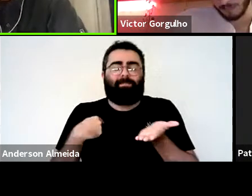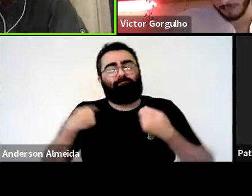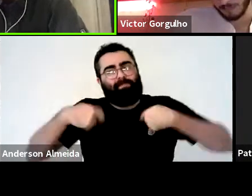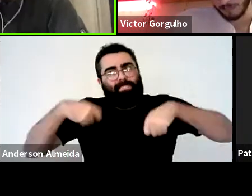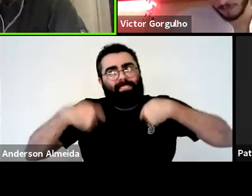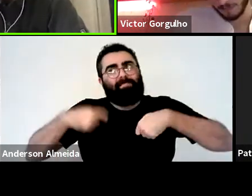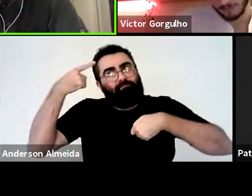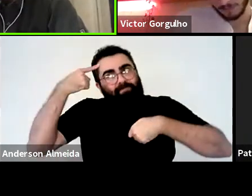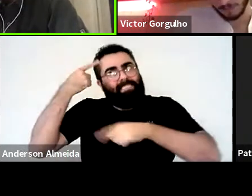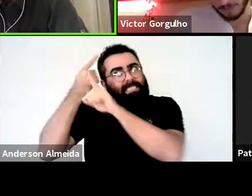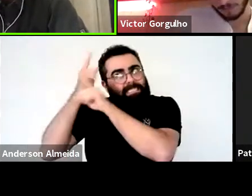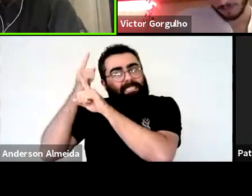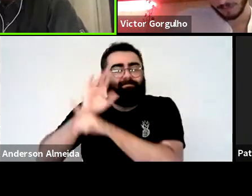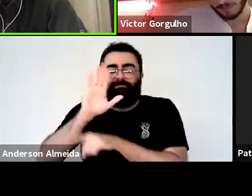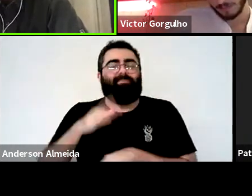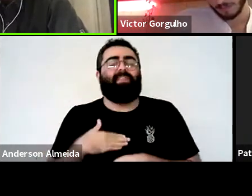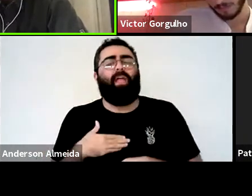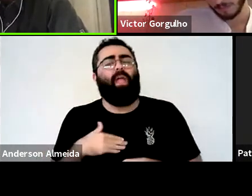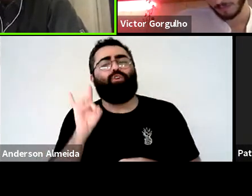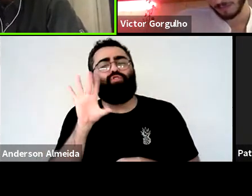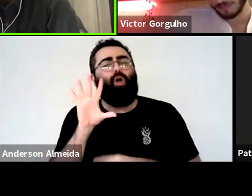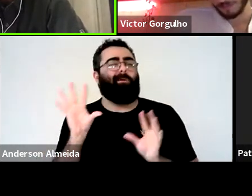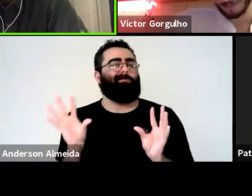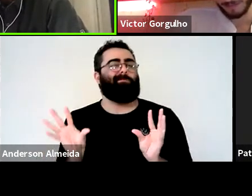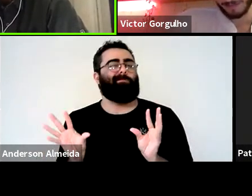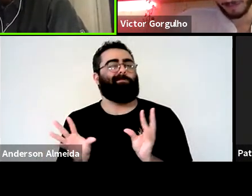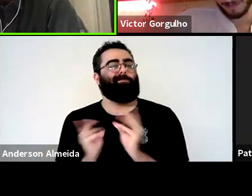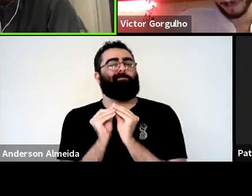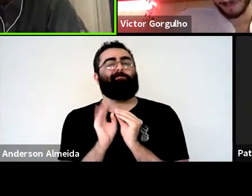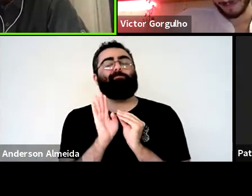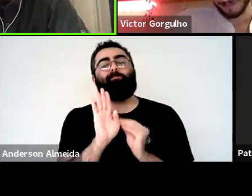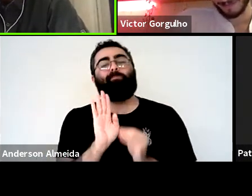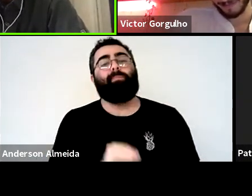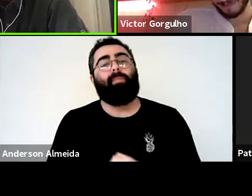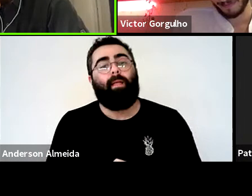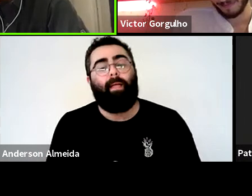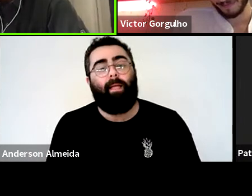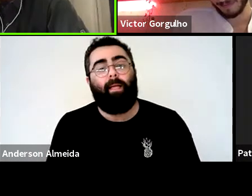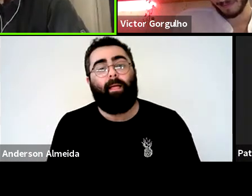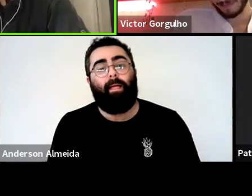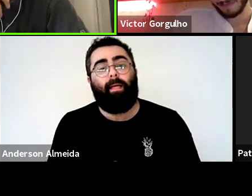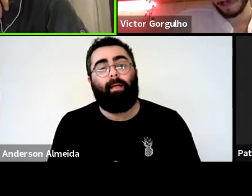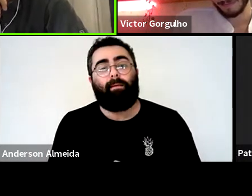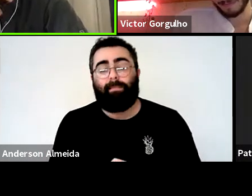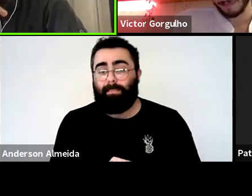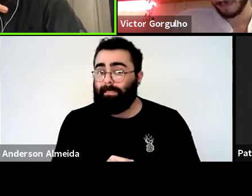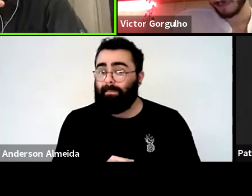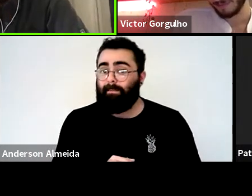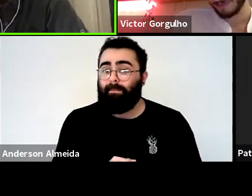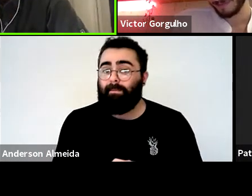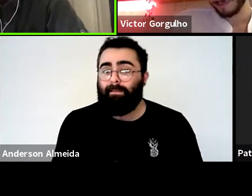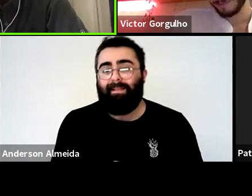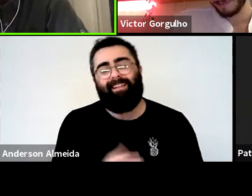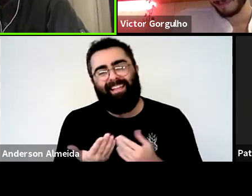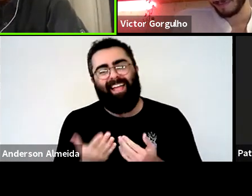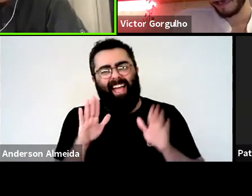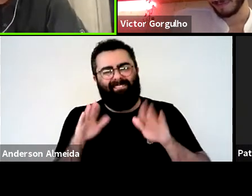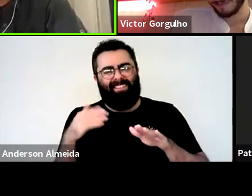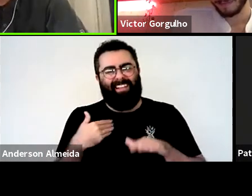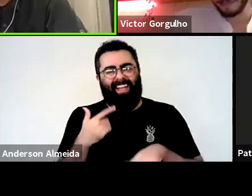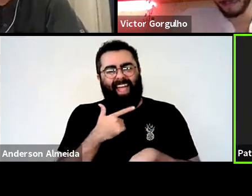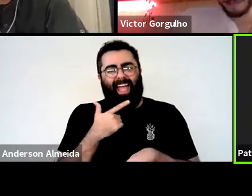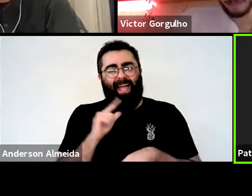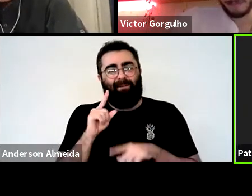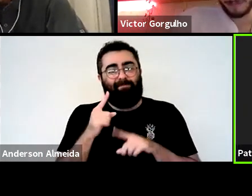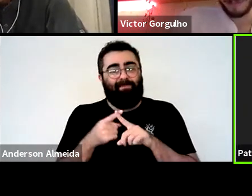Então, e só para terminar, que eu também falo papo burro, então, assim, vai ser terrível isso aqui. Mas só para